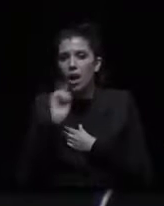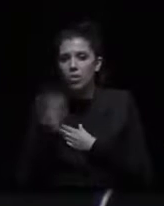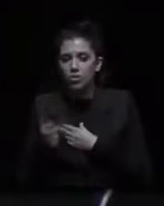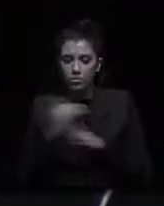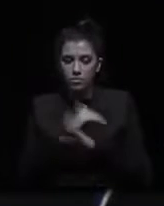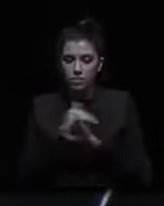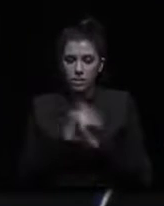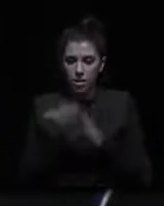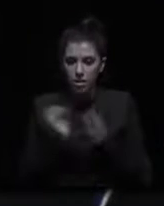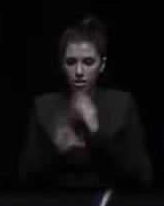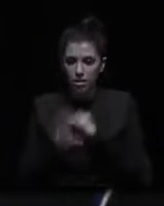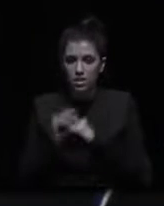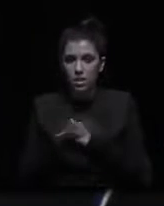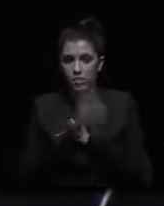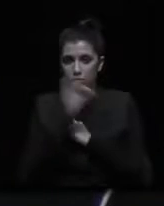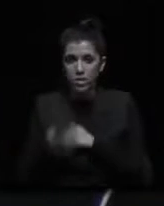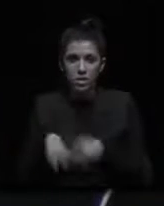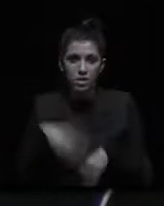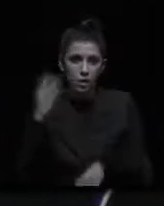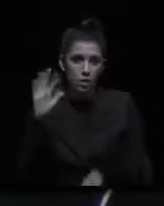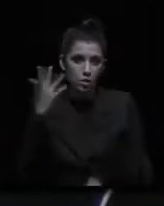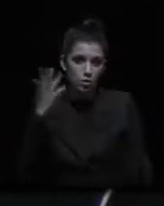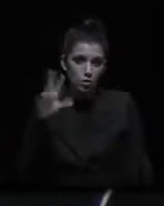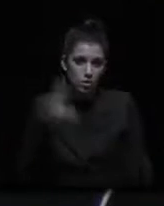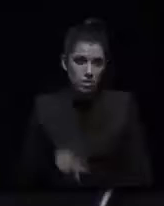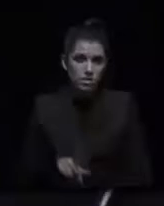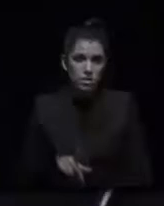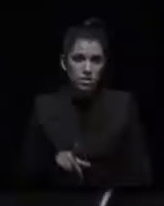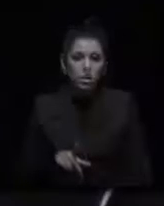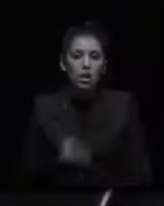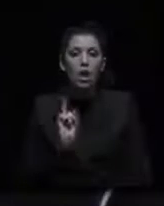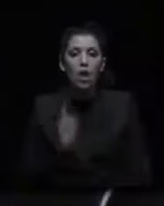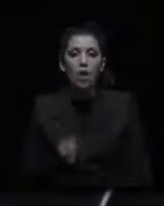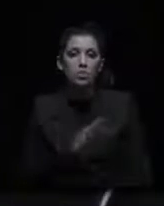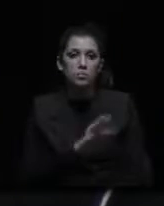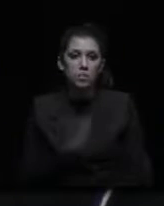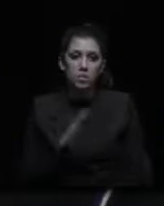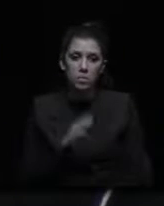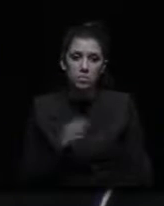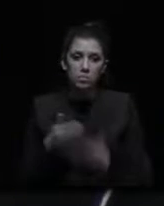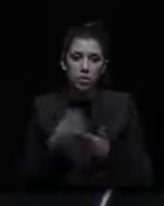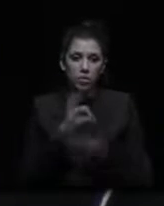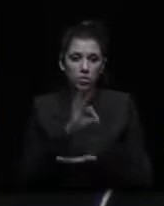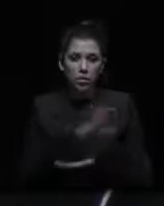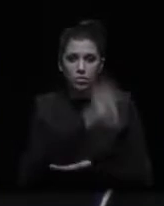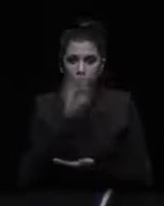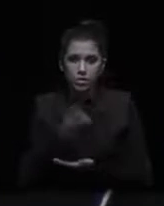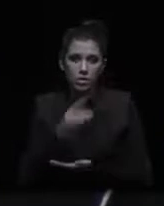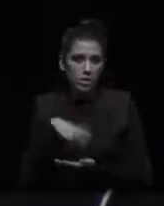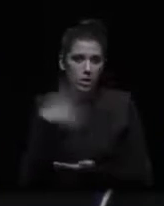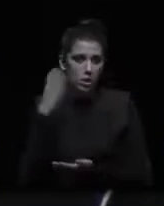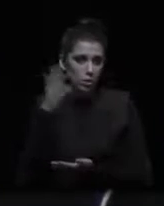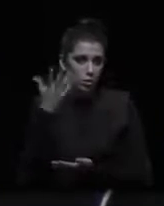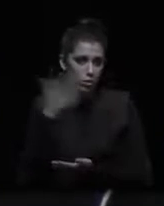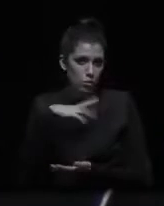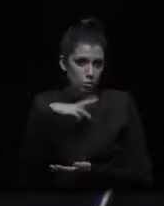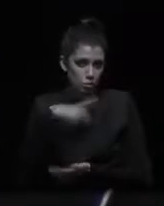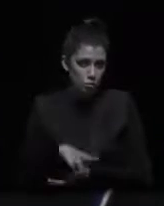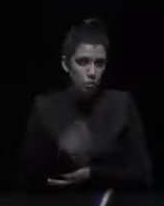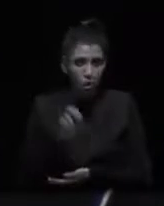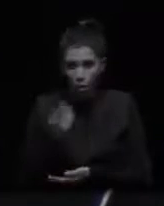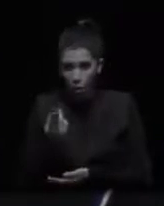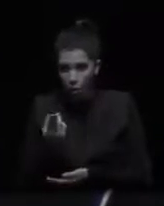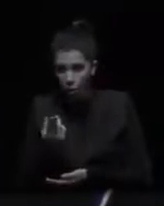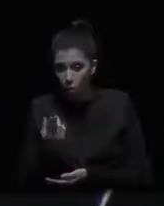de metade vai para os 10% mais ricos da cidade, que representam nem mais nem menos a fatia dos 4% mais ricos do país, ou, se